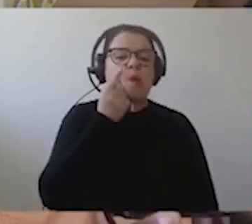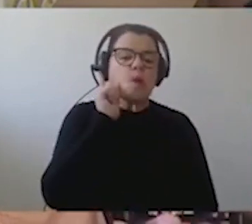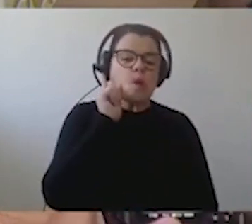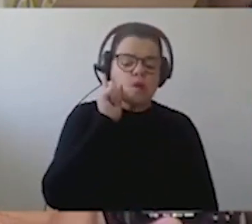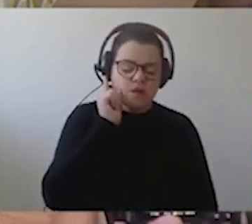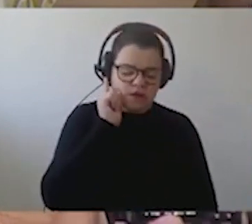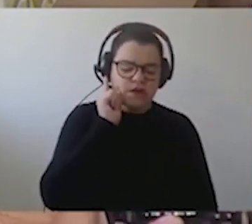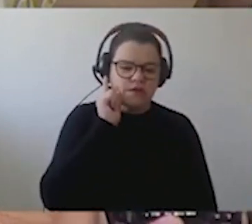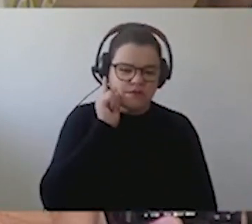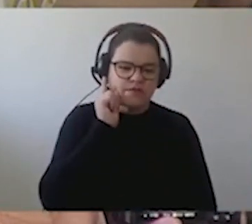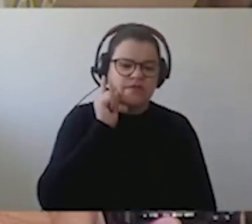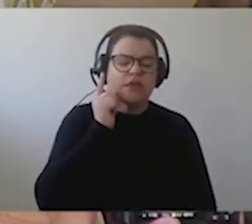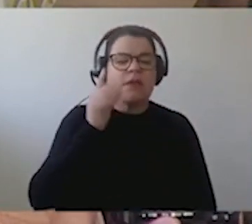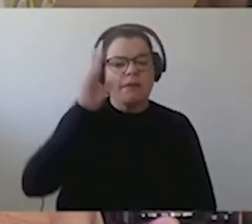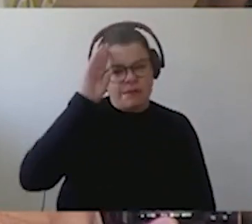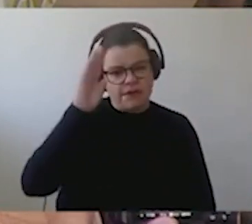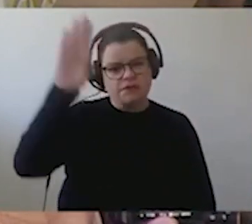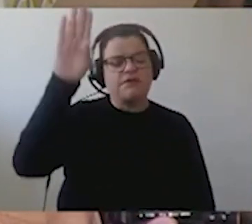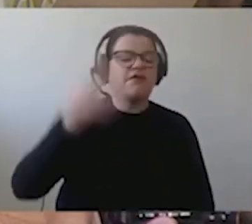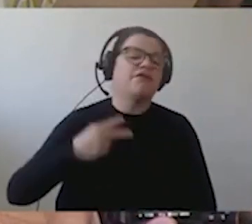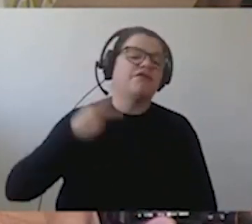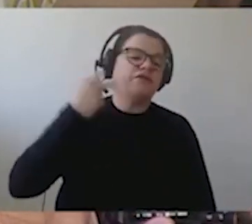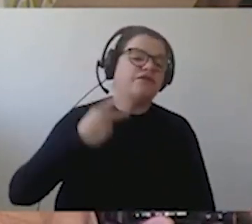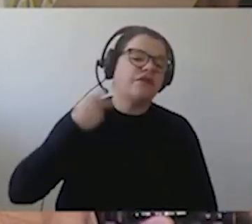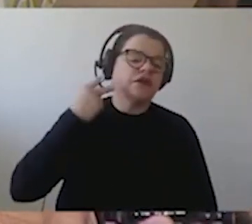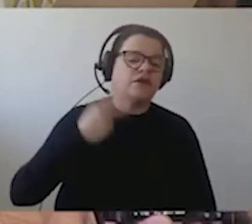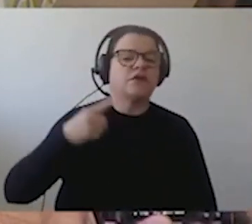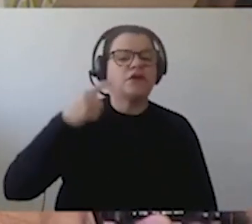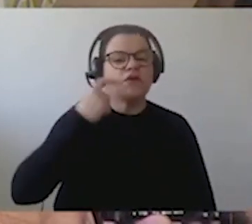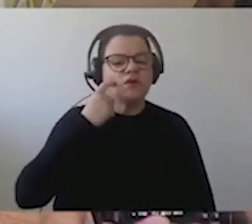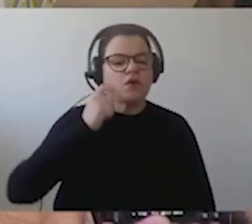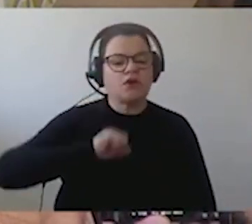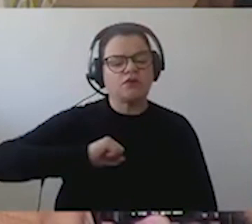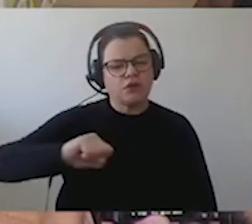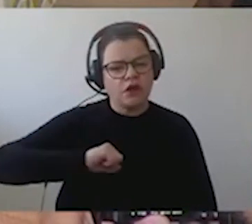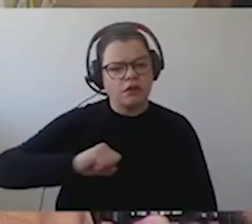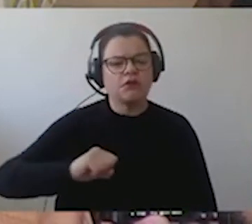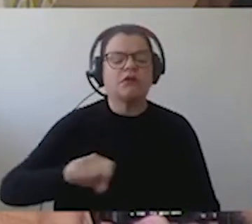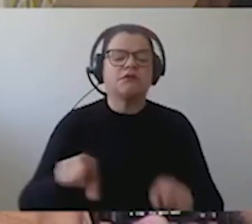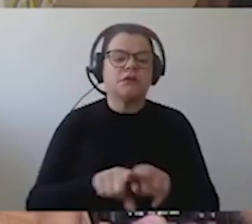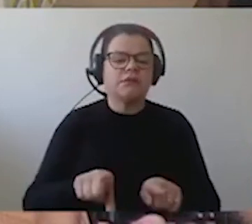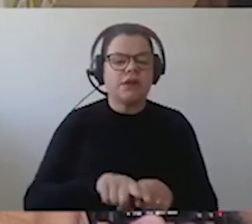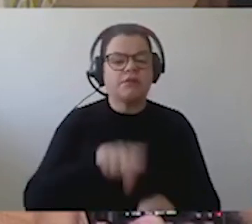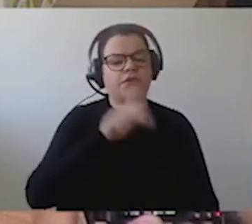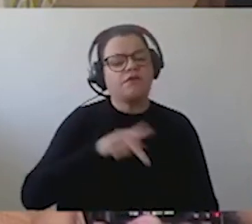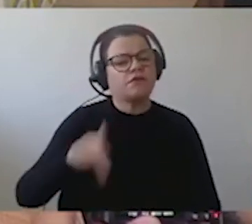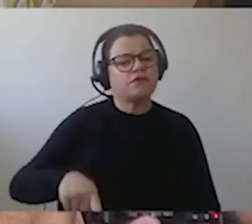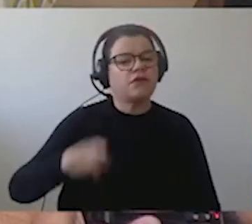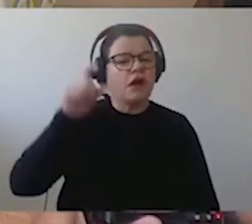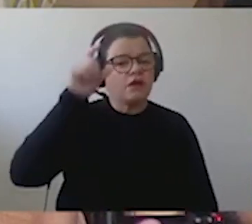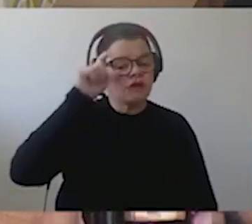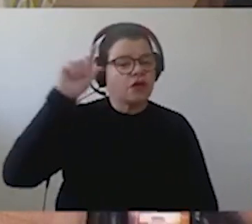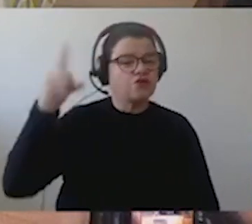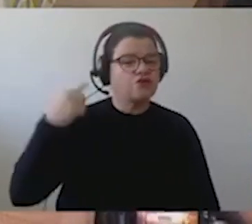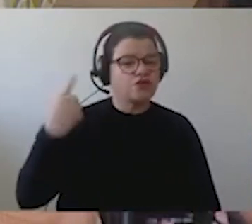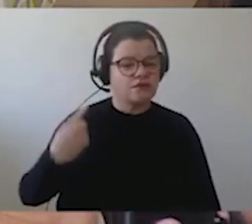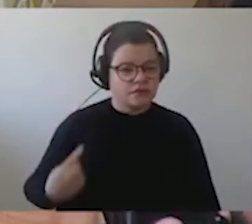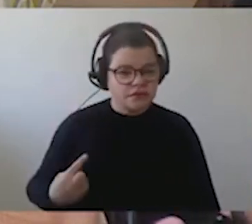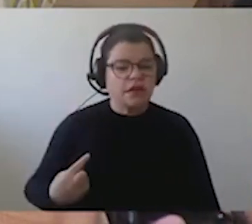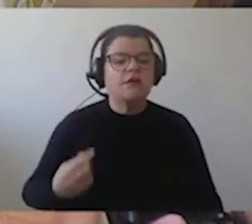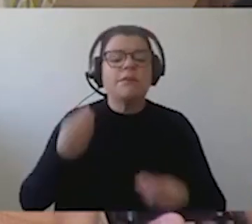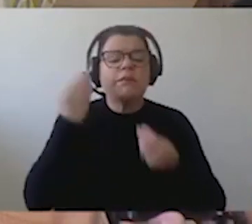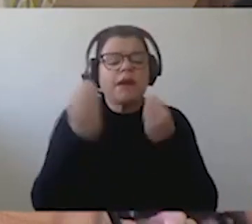principalmente pelas vereadoras Jorge Prates e professora Josete para entender as demandas dos Servidores também